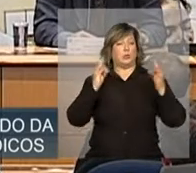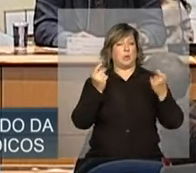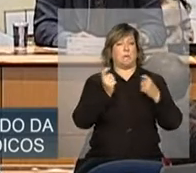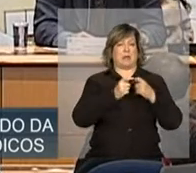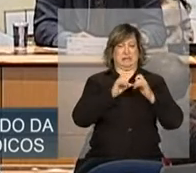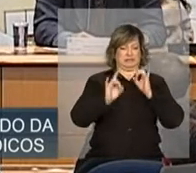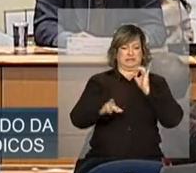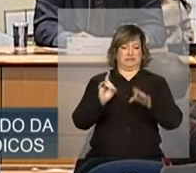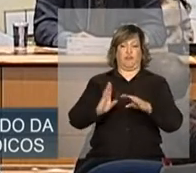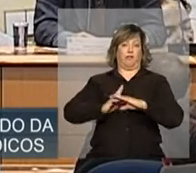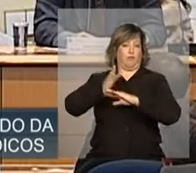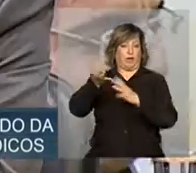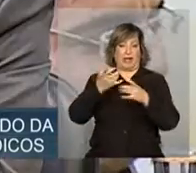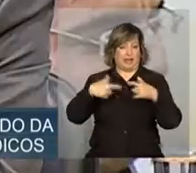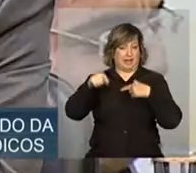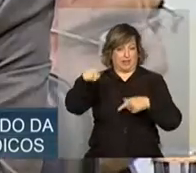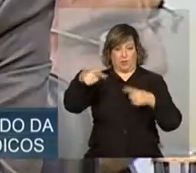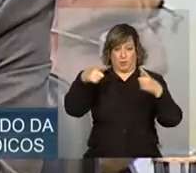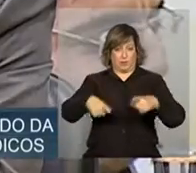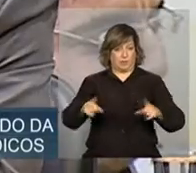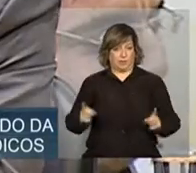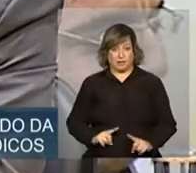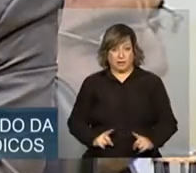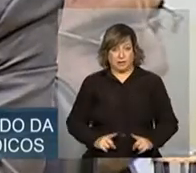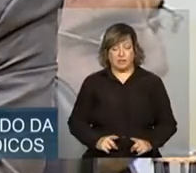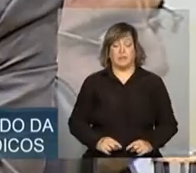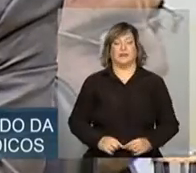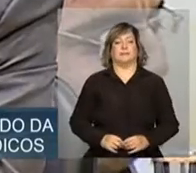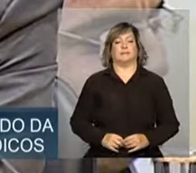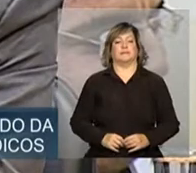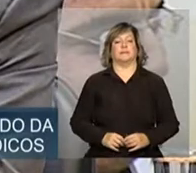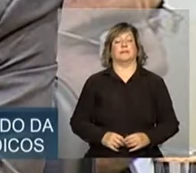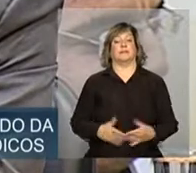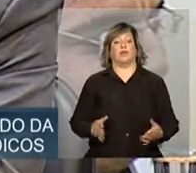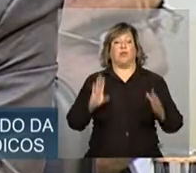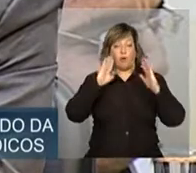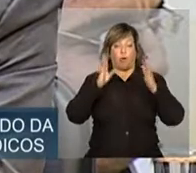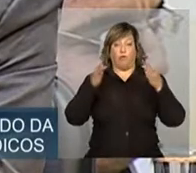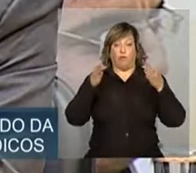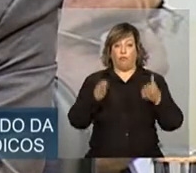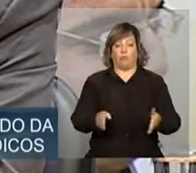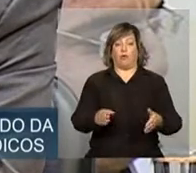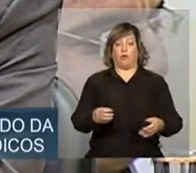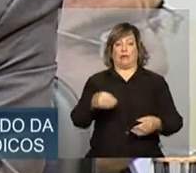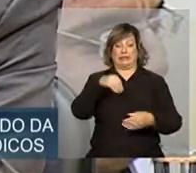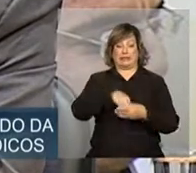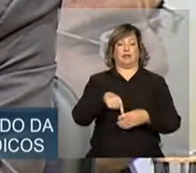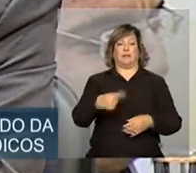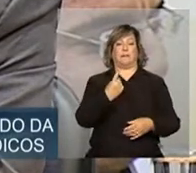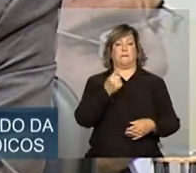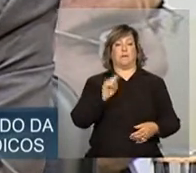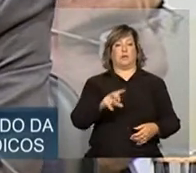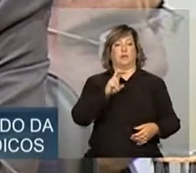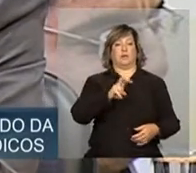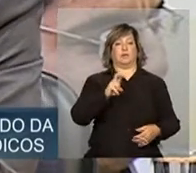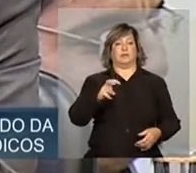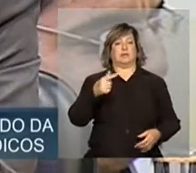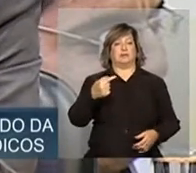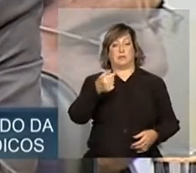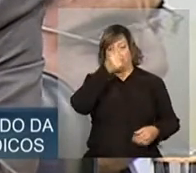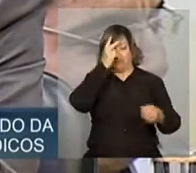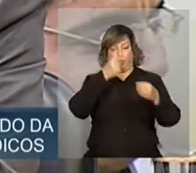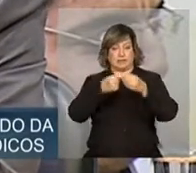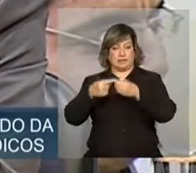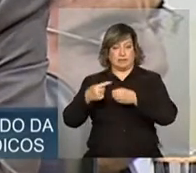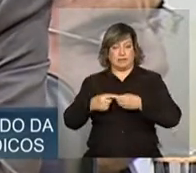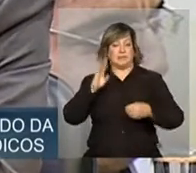não tiveram nenhum tipo de opção para o profissional médico né e o foco dentro dos 1557 municípios